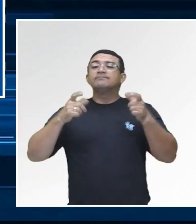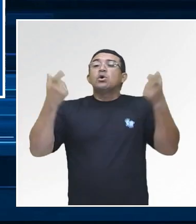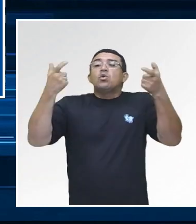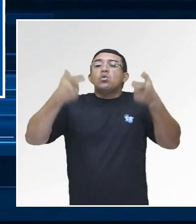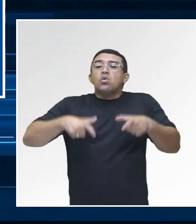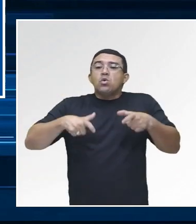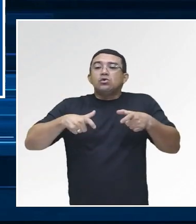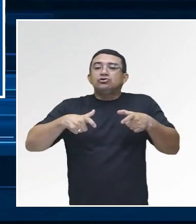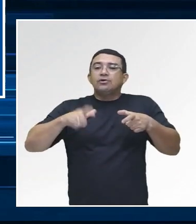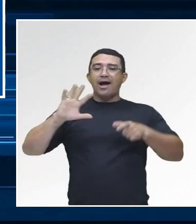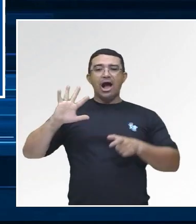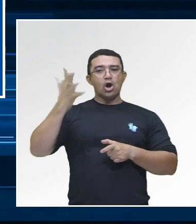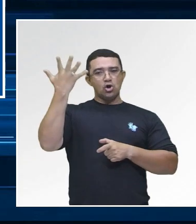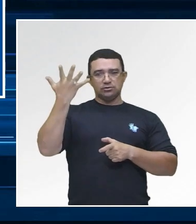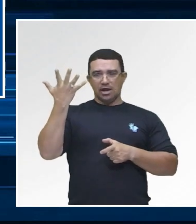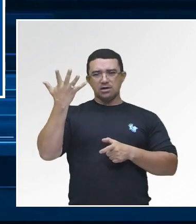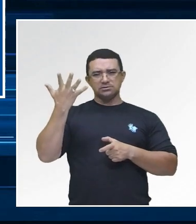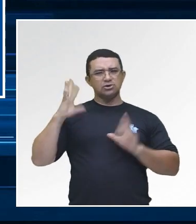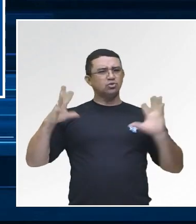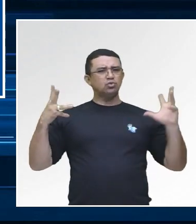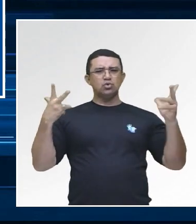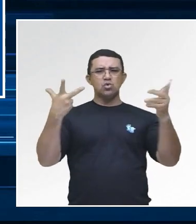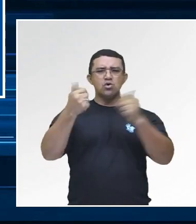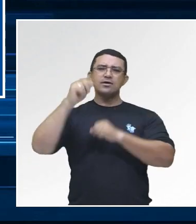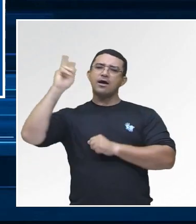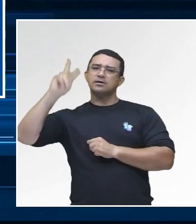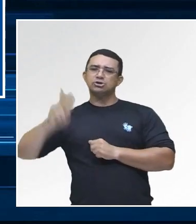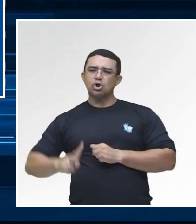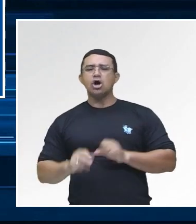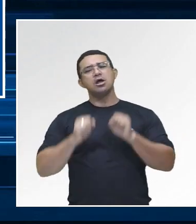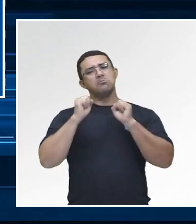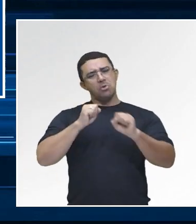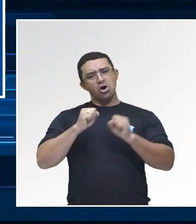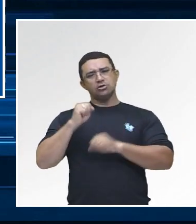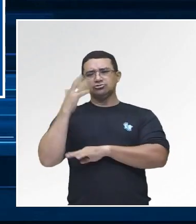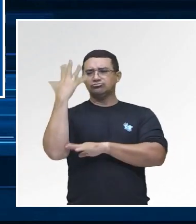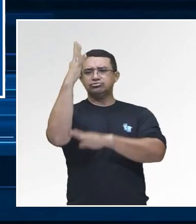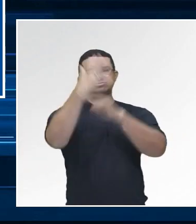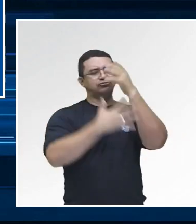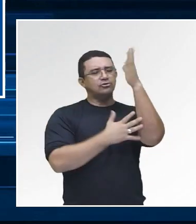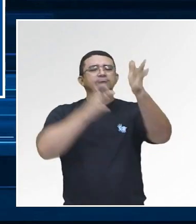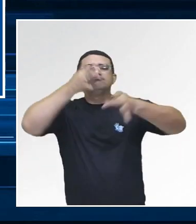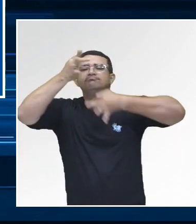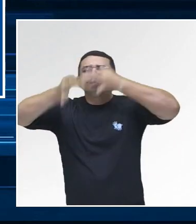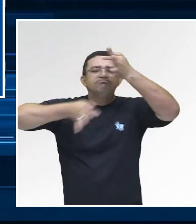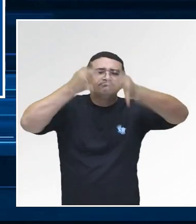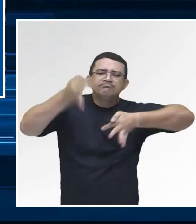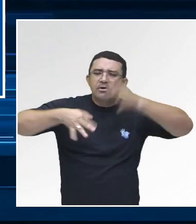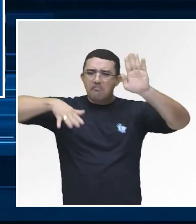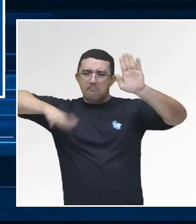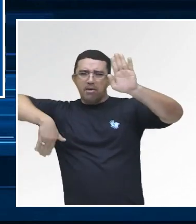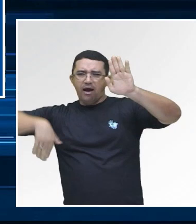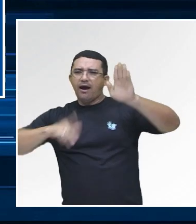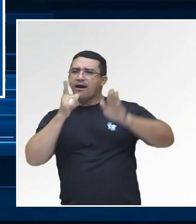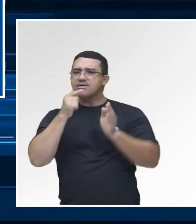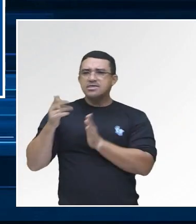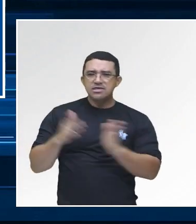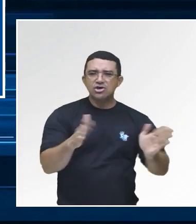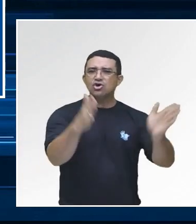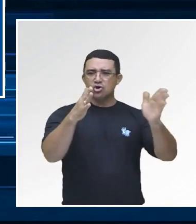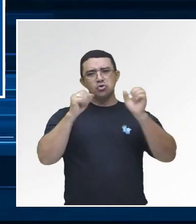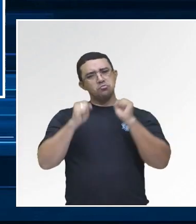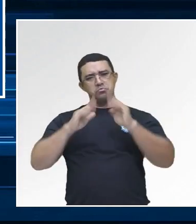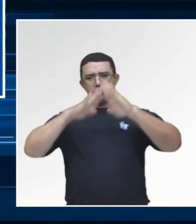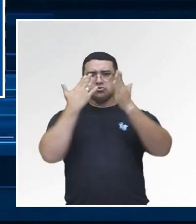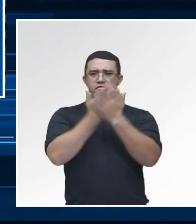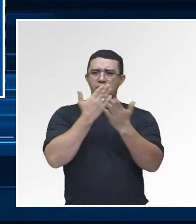toda a trama, né? Pode ser no jardim, pode ser no lago, pode ser no rio, pode ser na